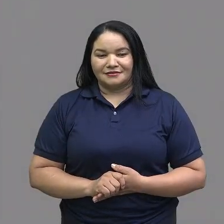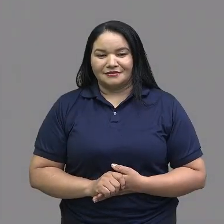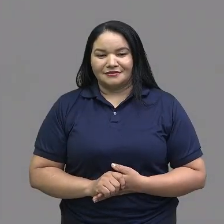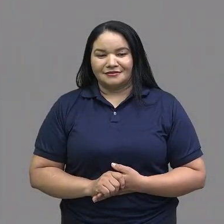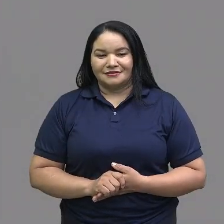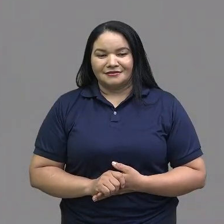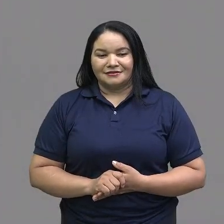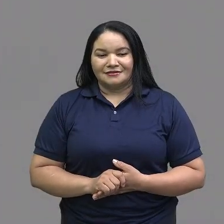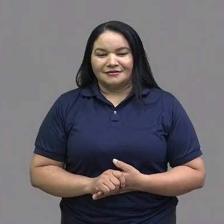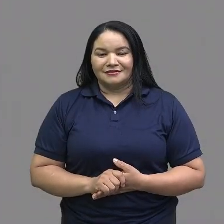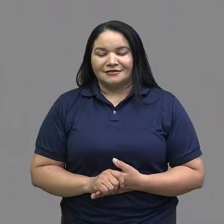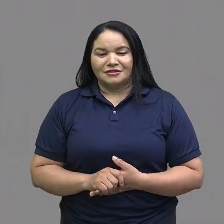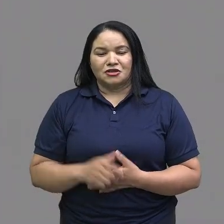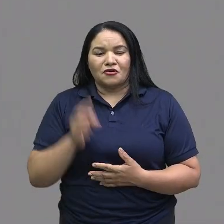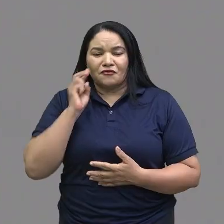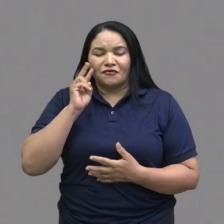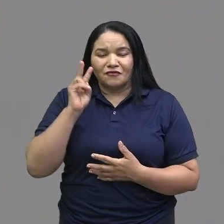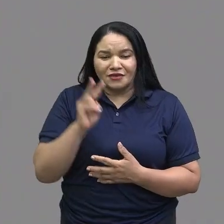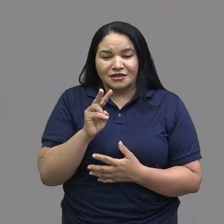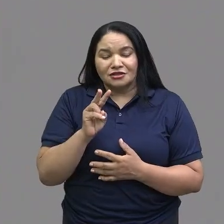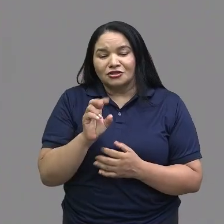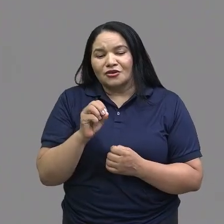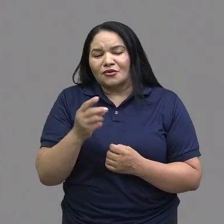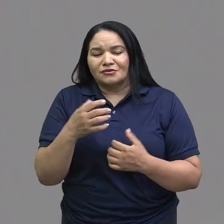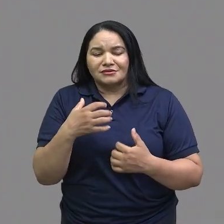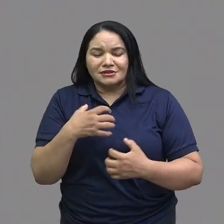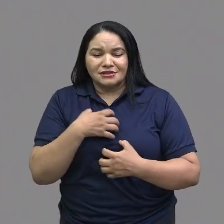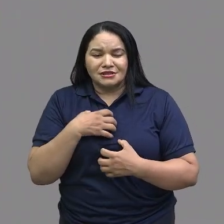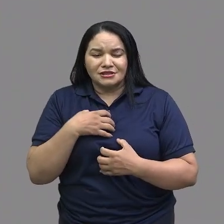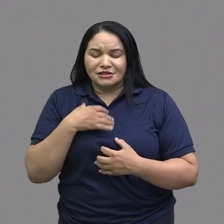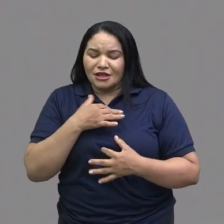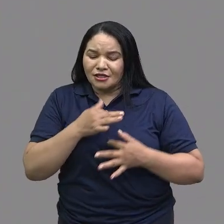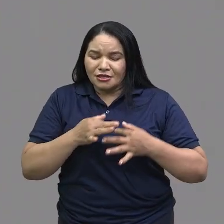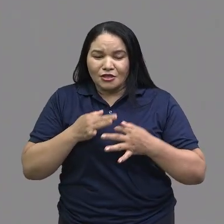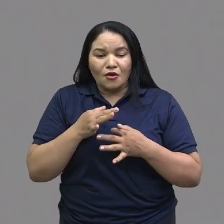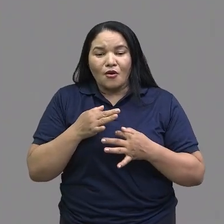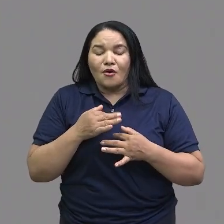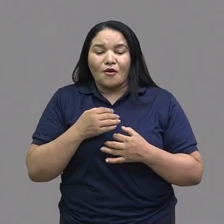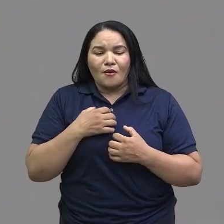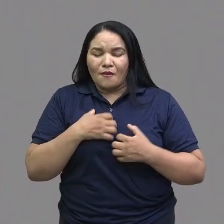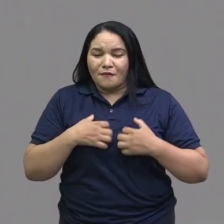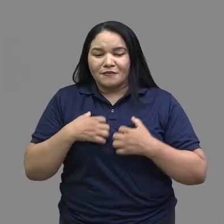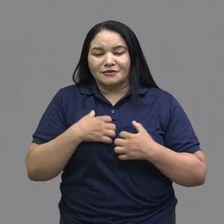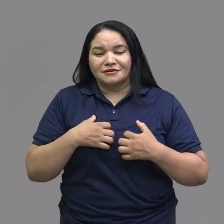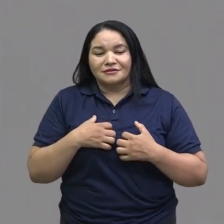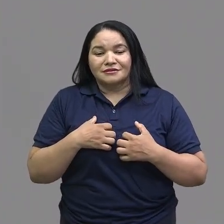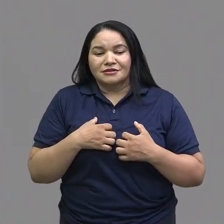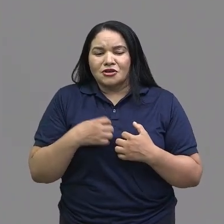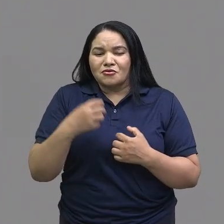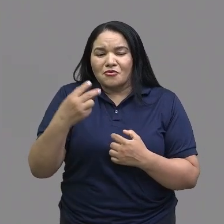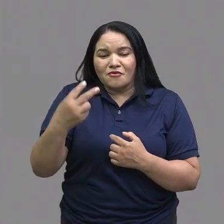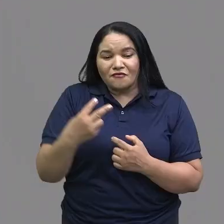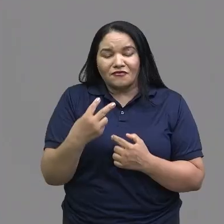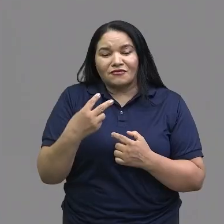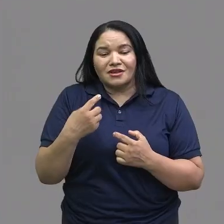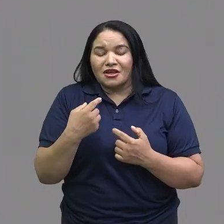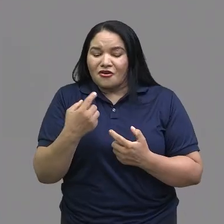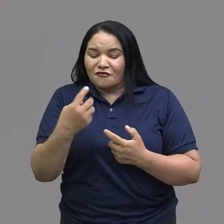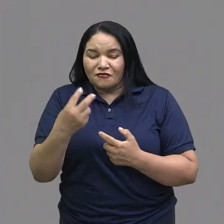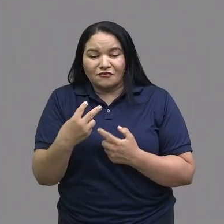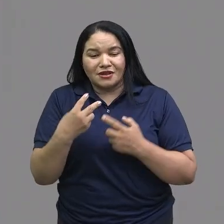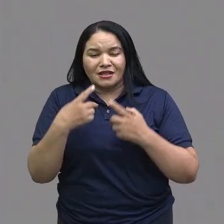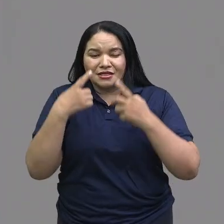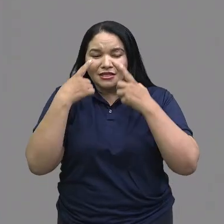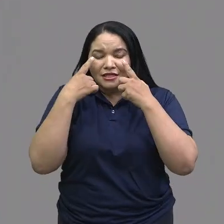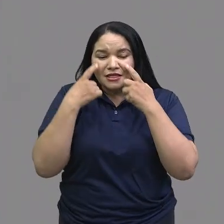Não quero que vejas nem sintas a dor que me amargura. Não quero que vejas nem vertas